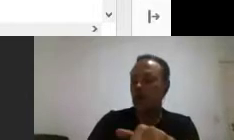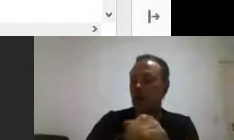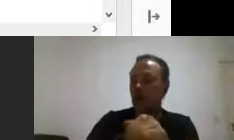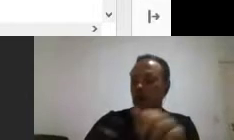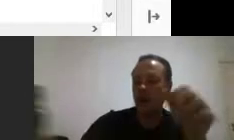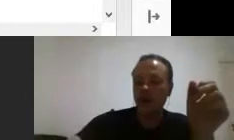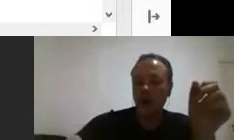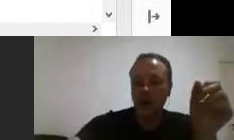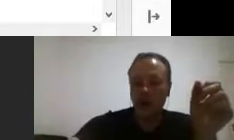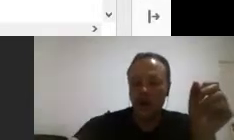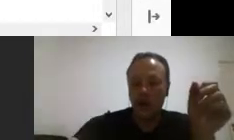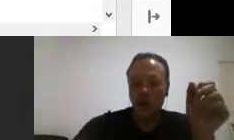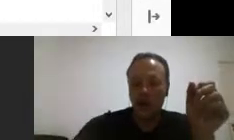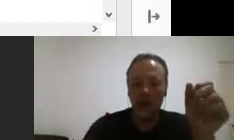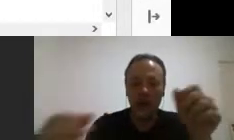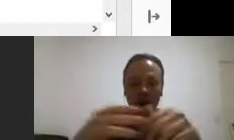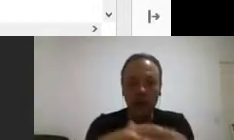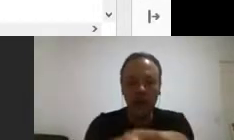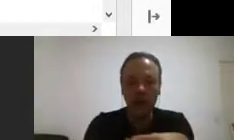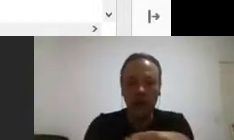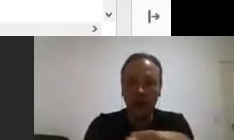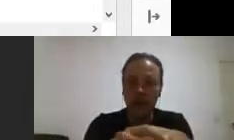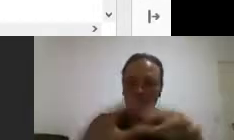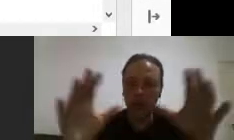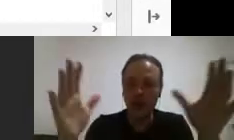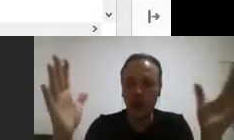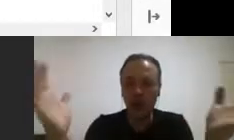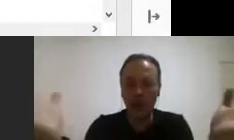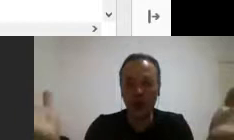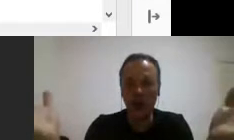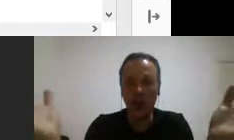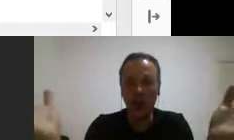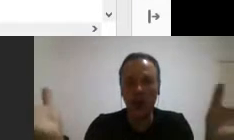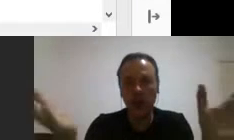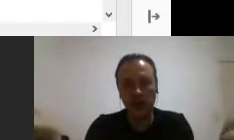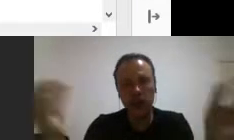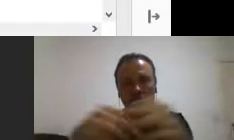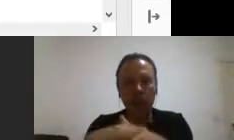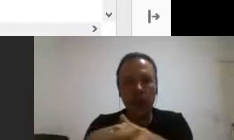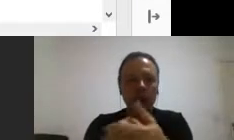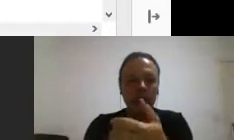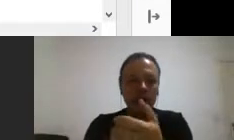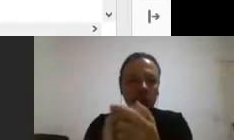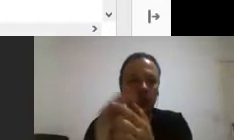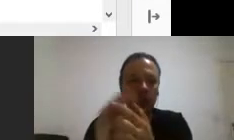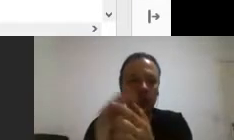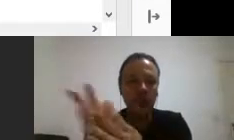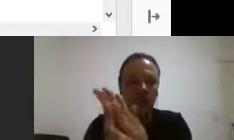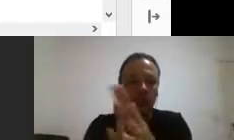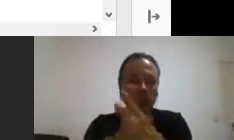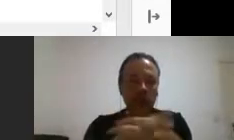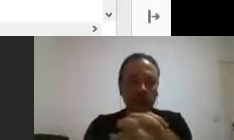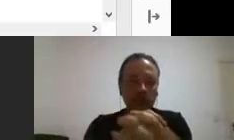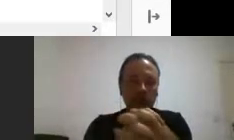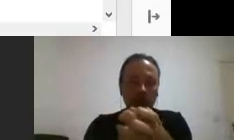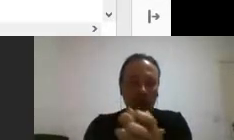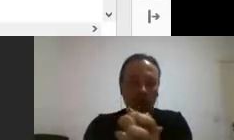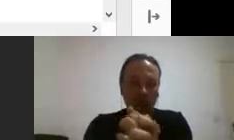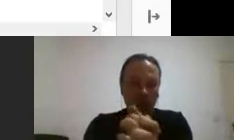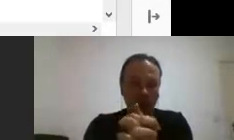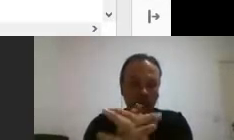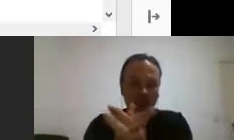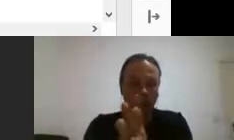Para mim tá tranquilo. Veja só, é importante que você esteja num ambiente preparado, né, gente? Não vai ficar